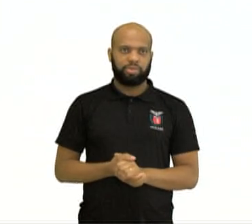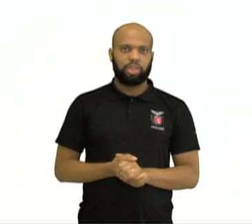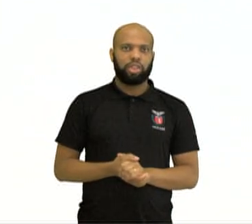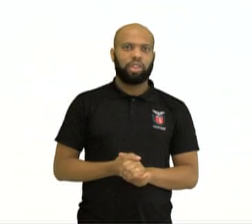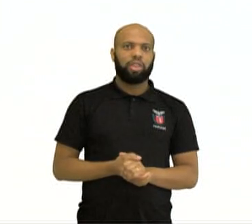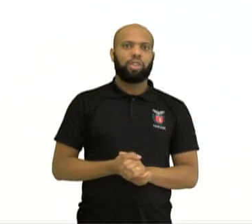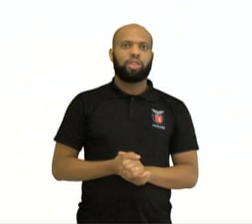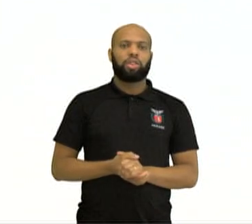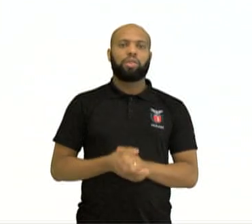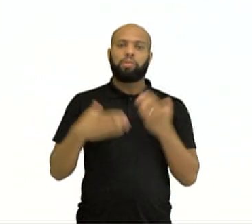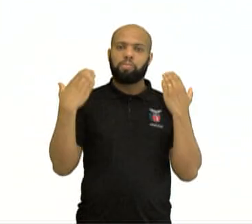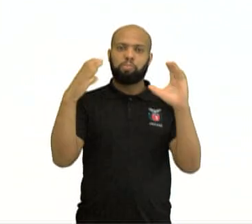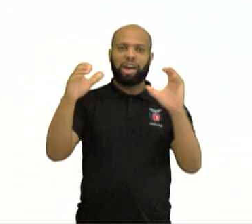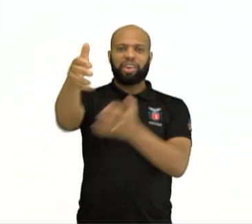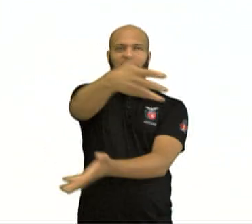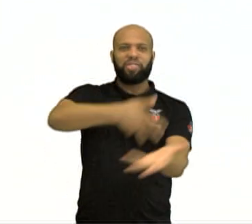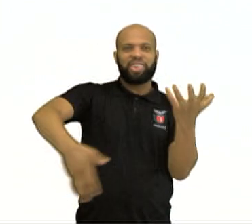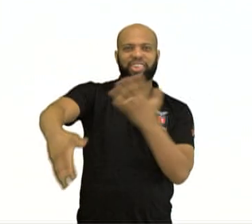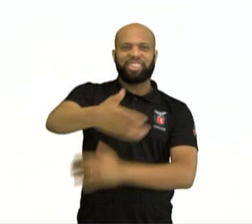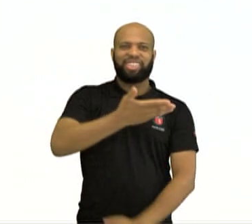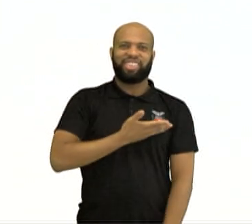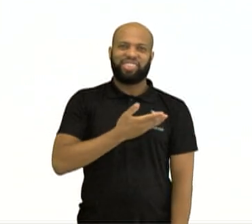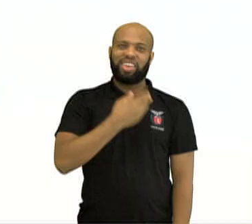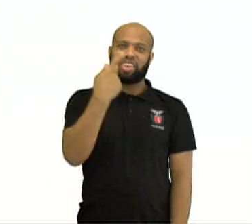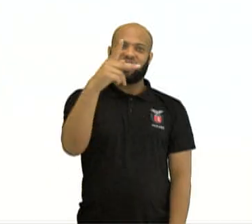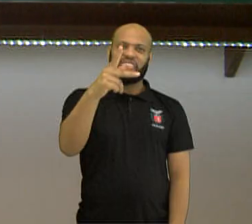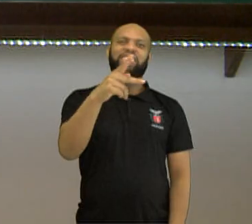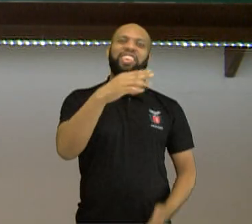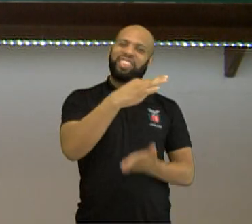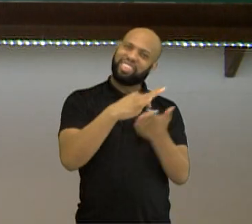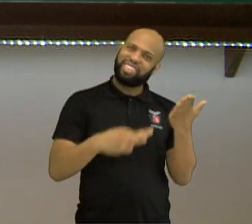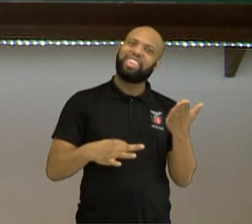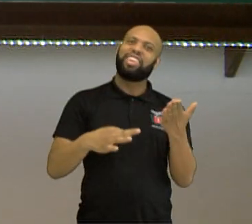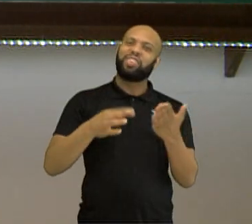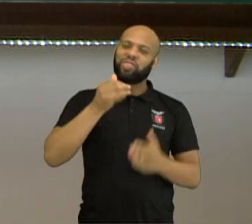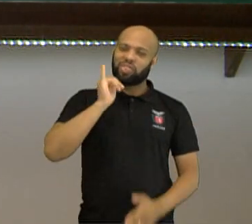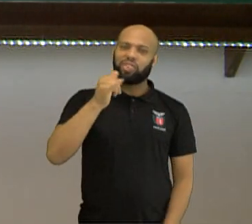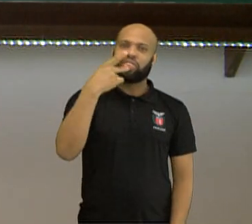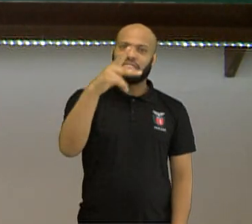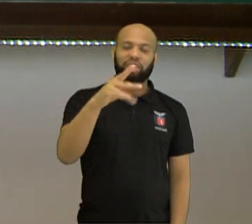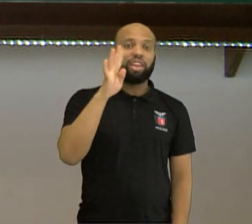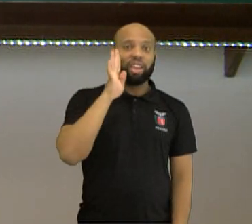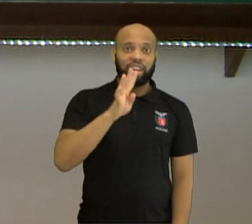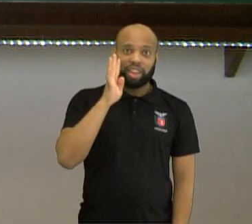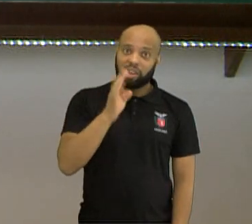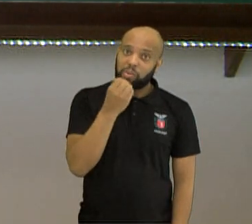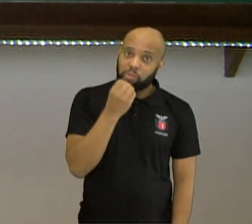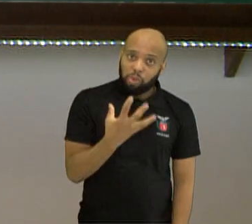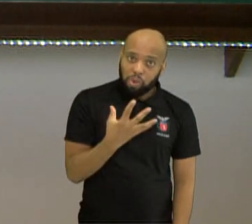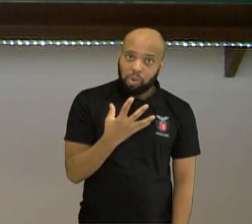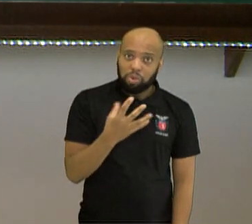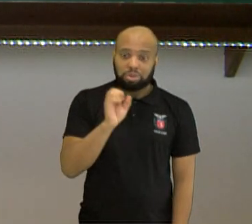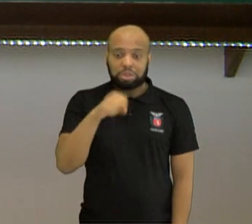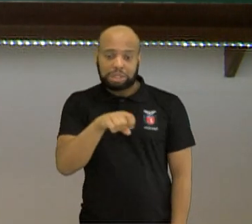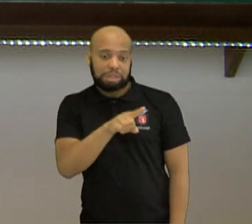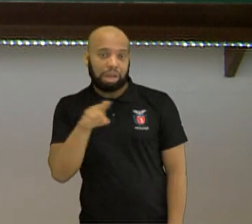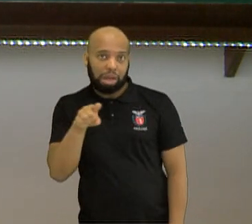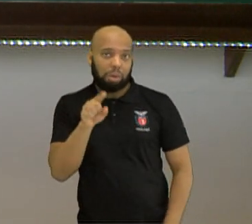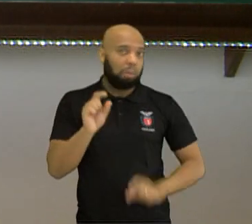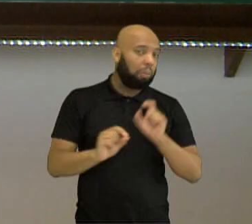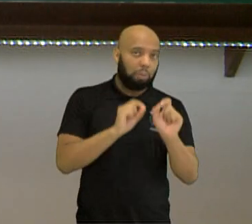Compartilhe com o colega depois a sua produção. Veja aí como é que ficou, se está bacana, se não está.